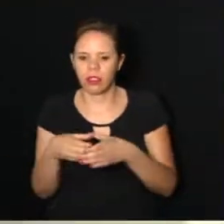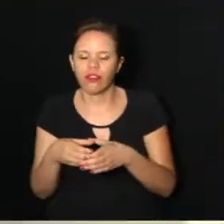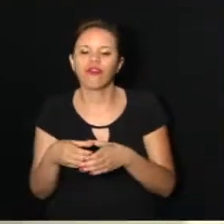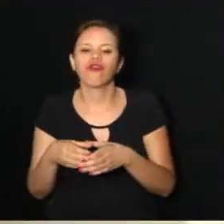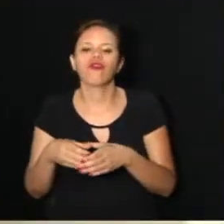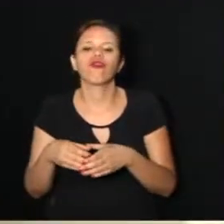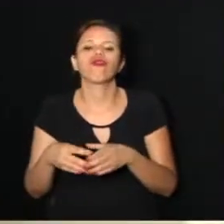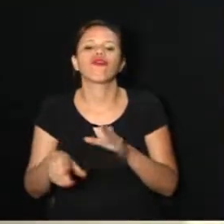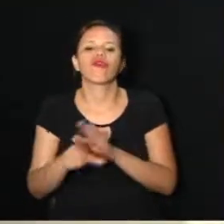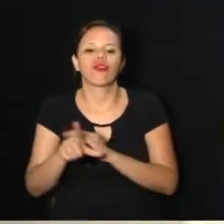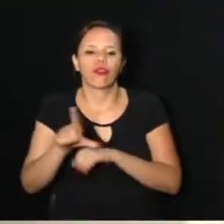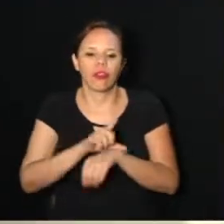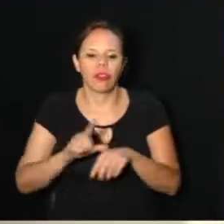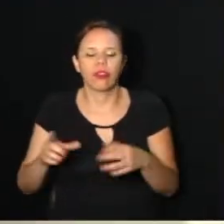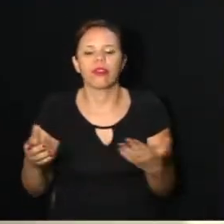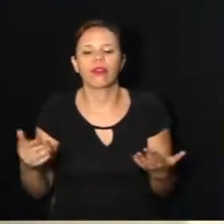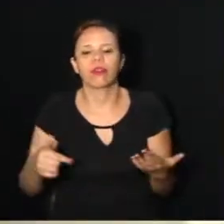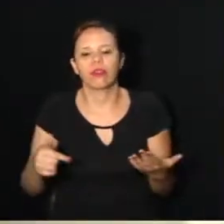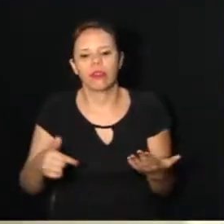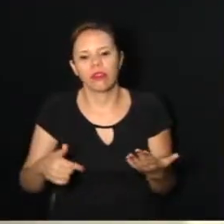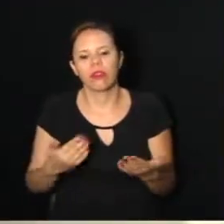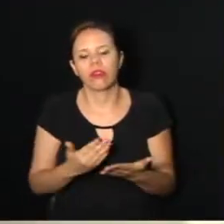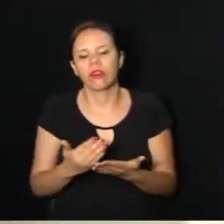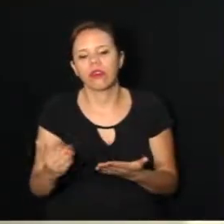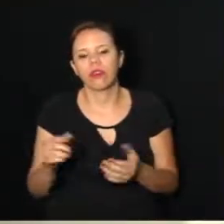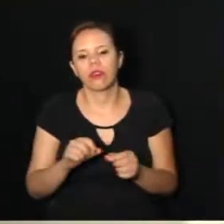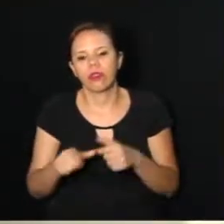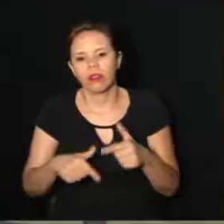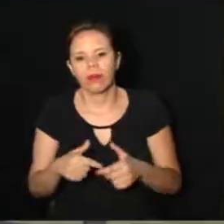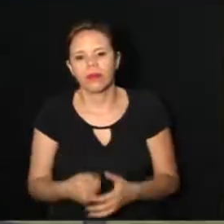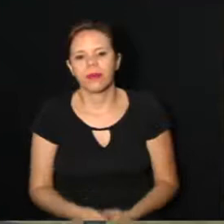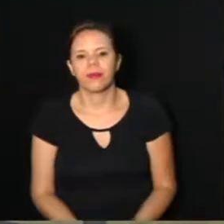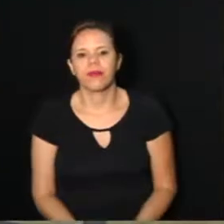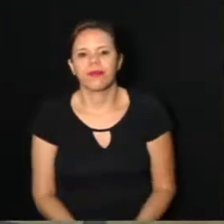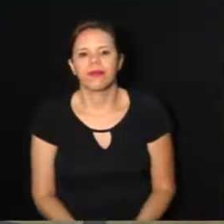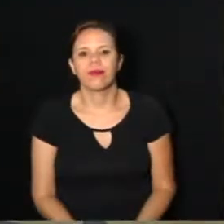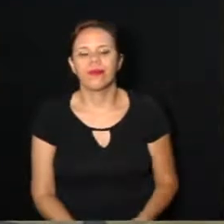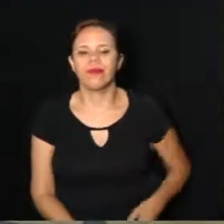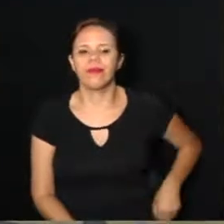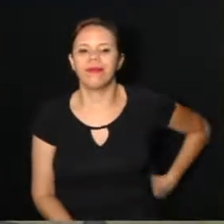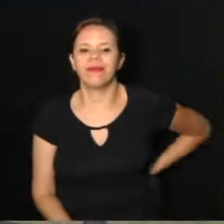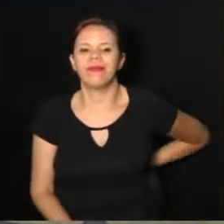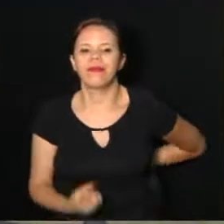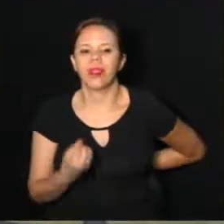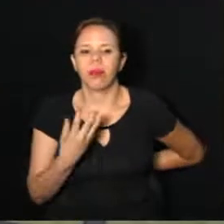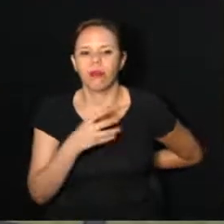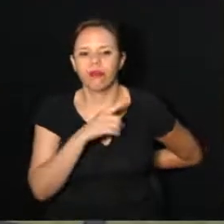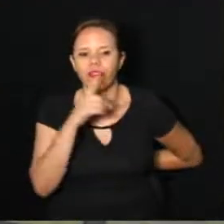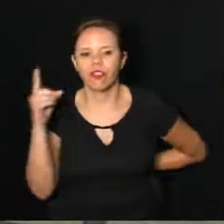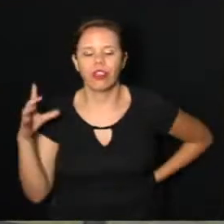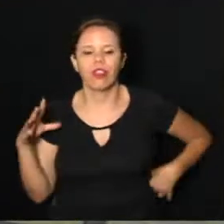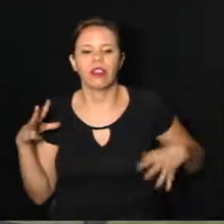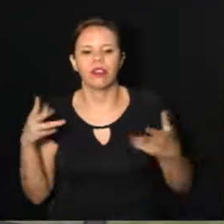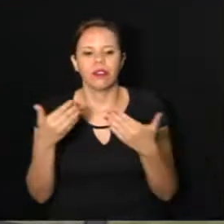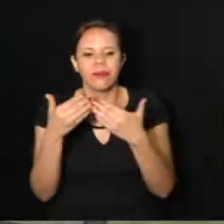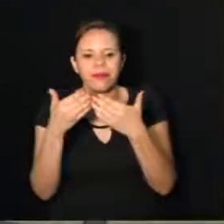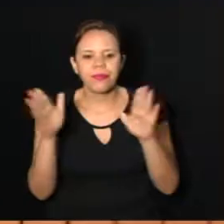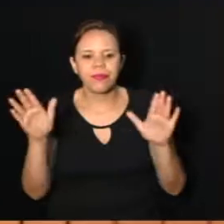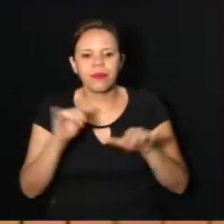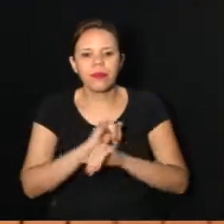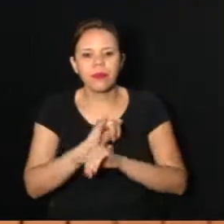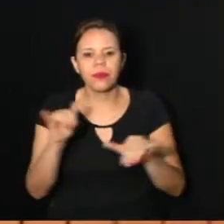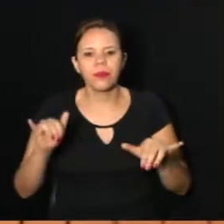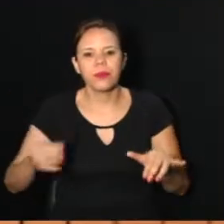Legislativo, dará início aos trabalhos. Bom dia a todos. Declaro aberto o